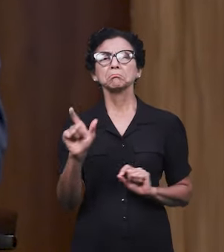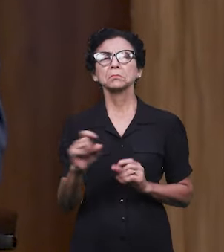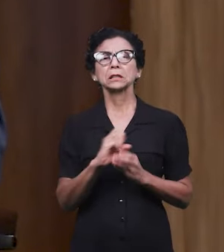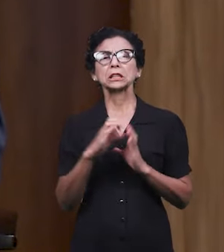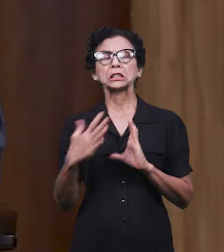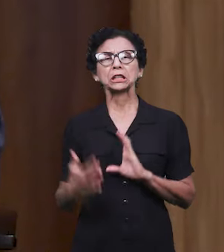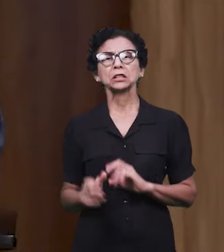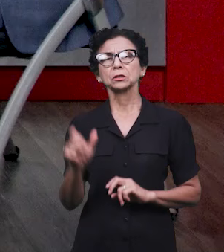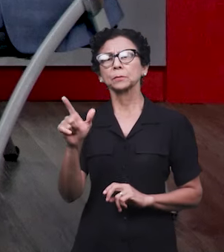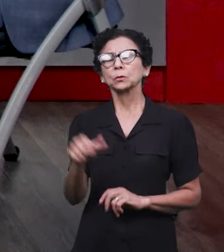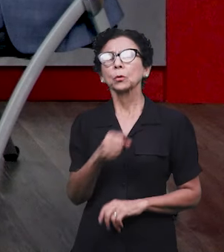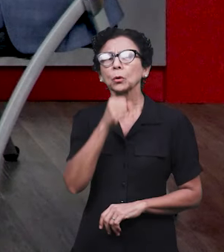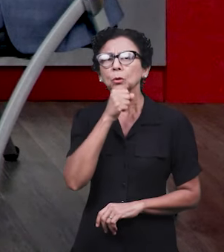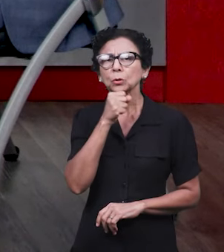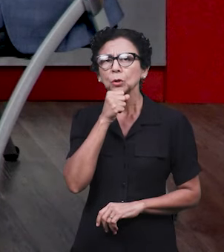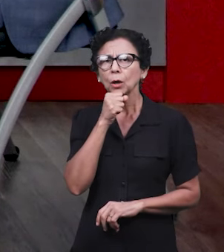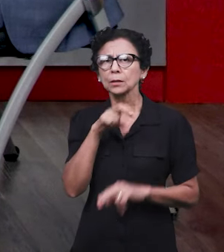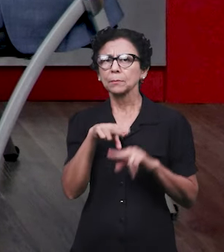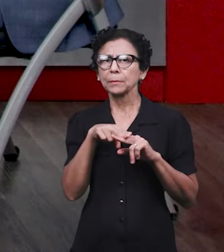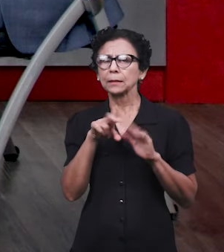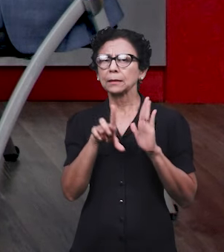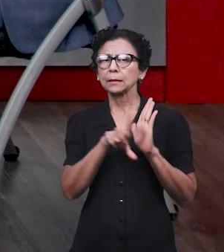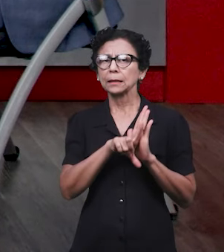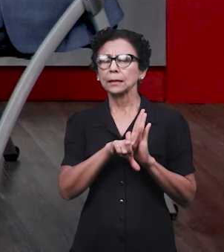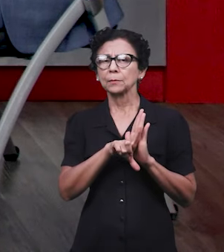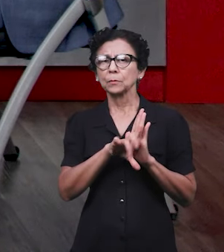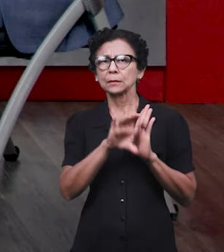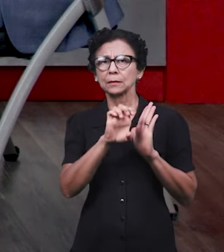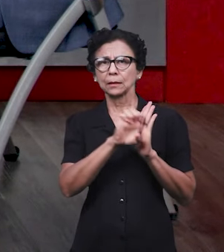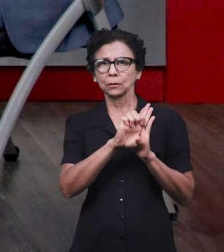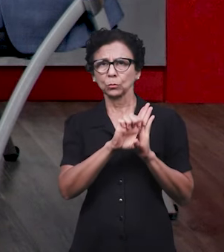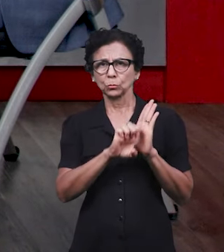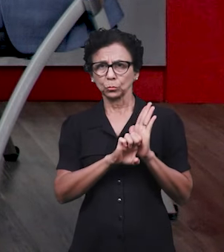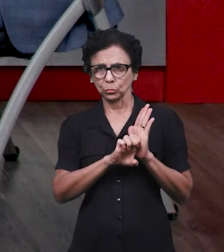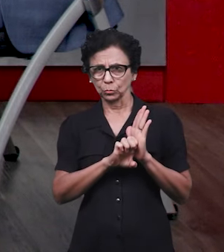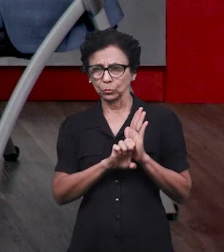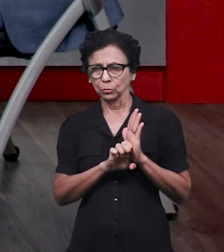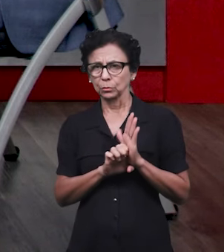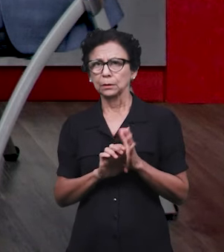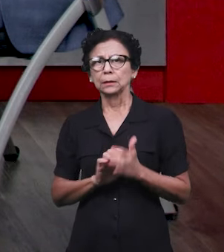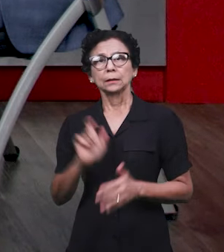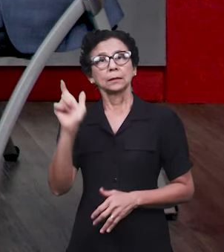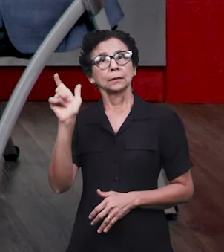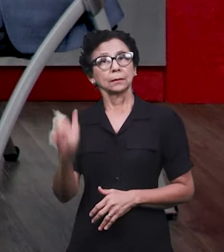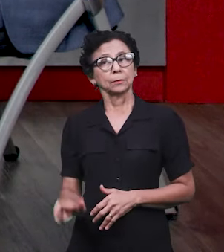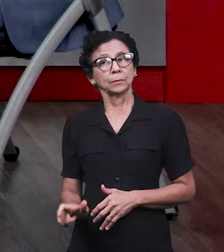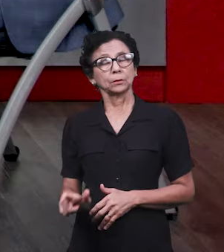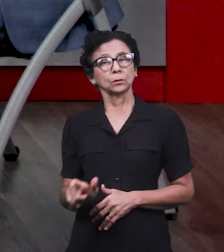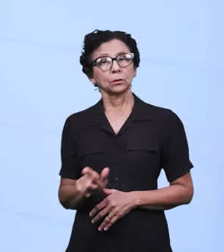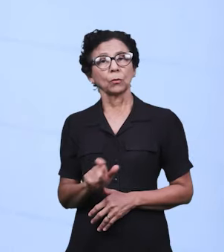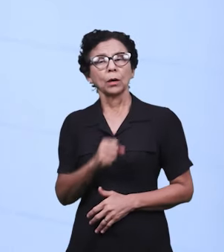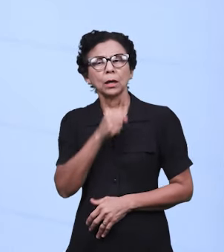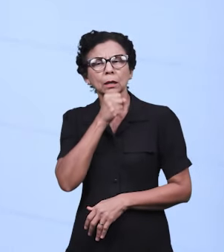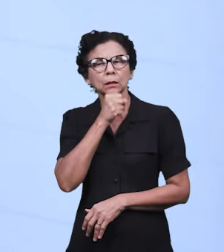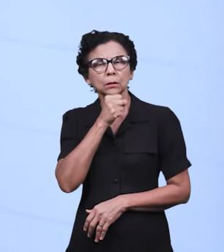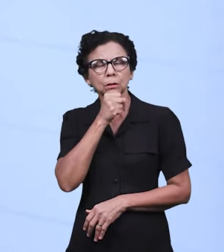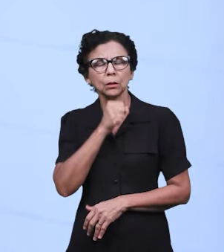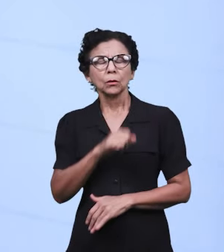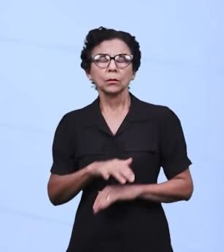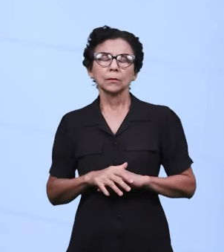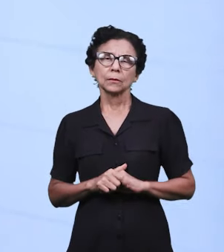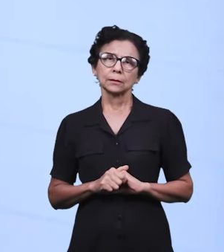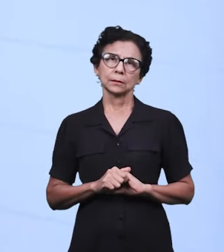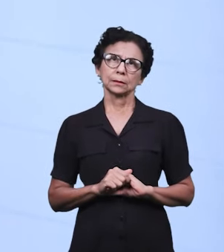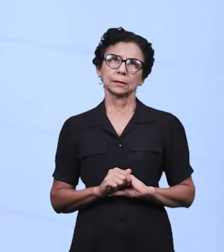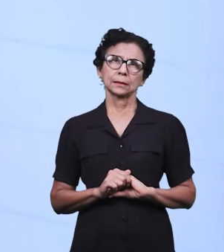lei? O Estatuto da Pessoa Idosa, ele prevê que a pessoa